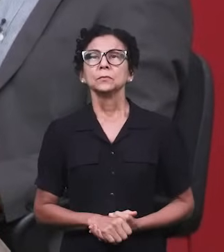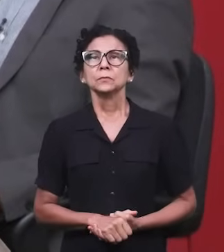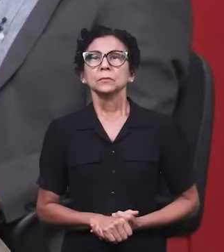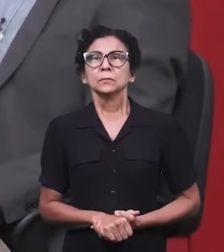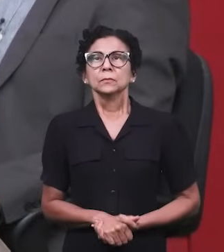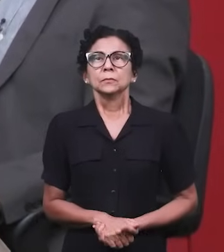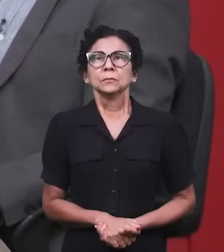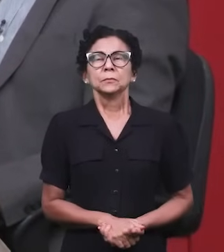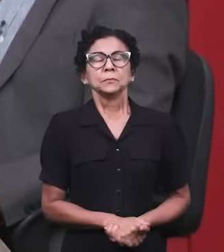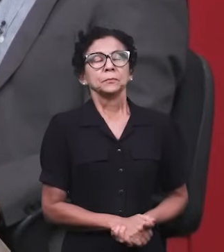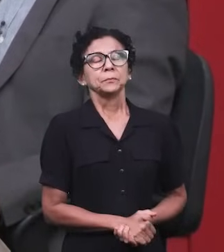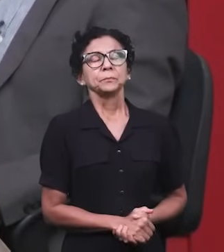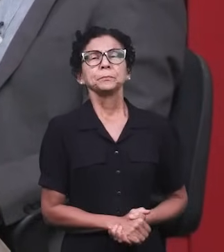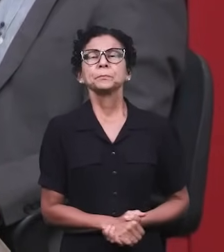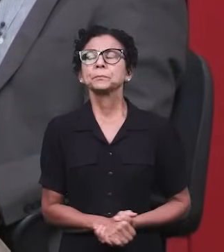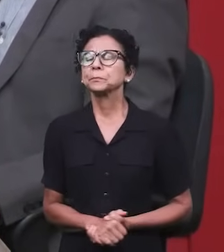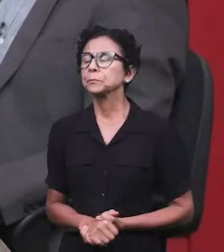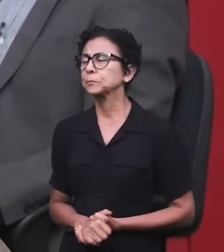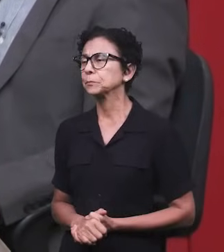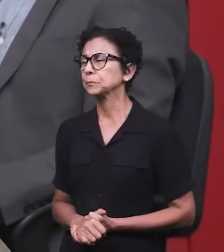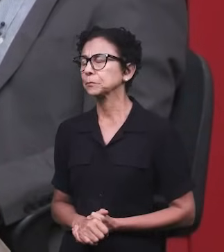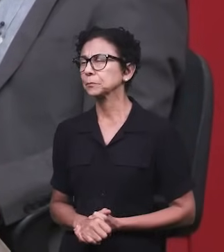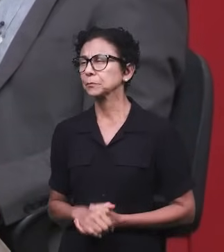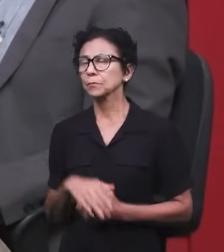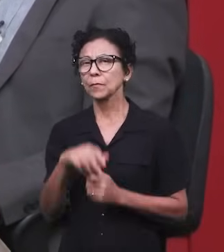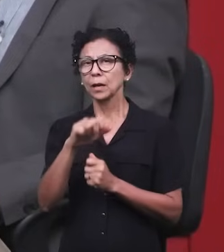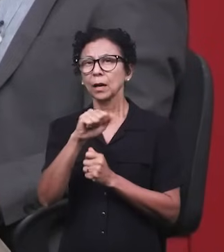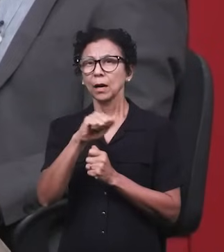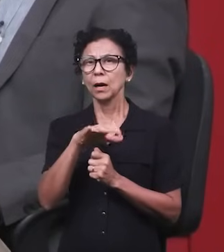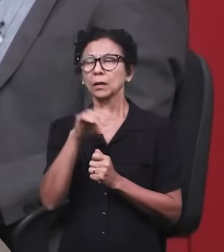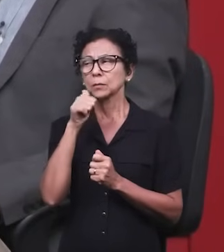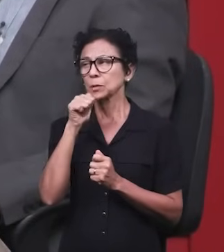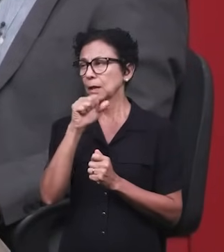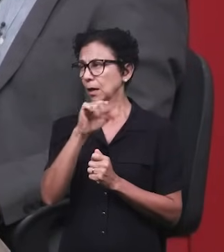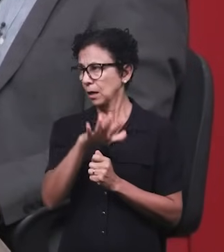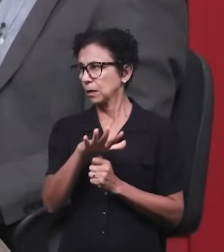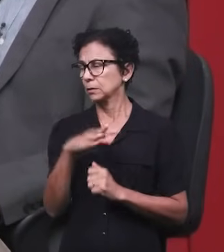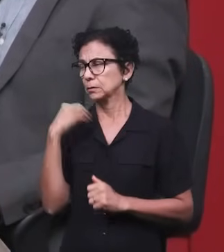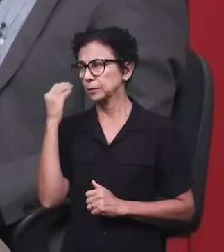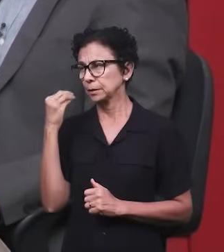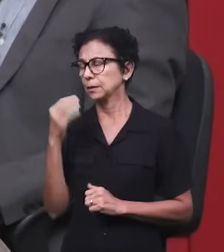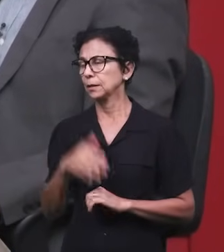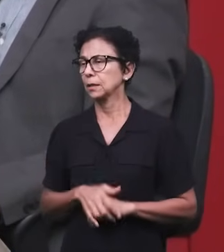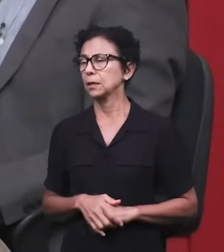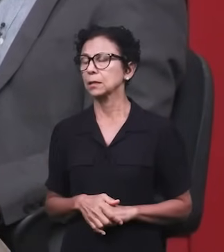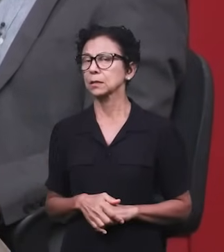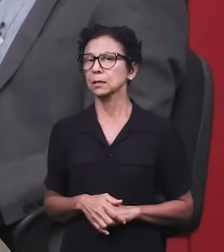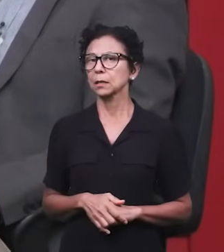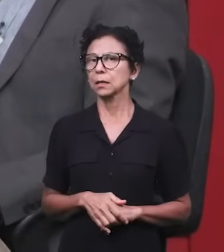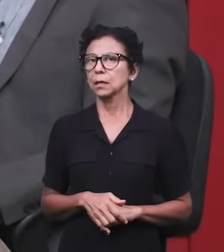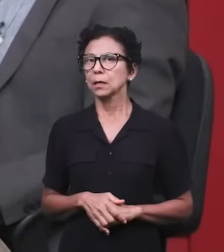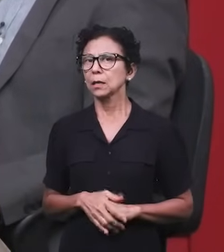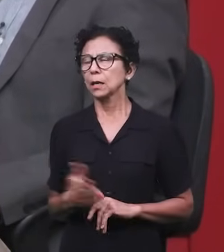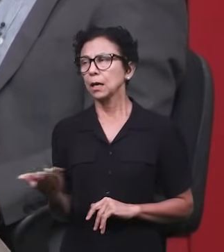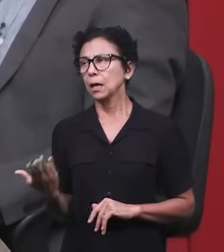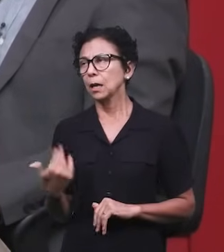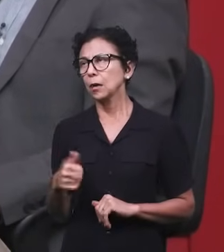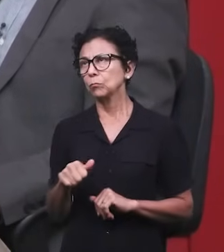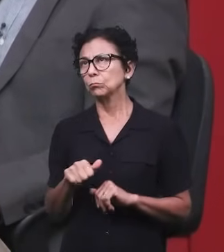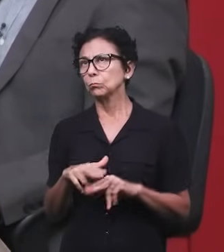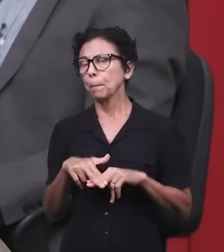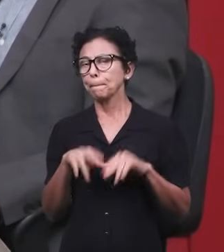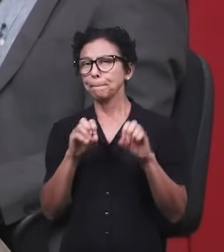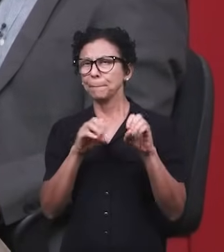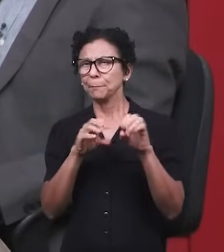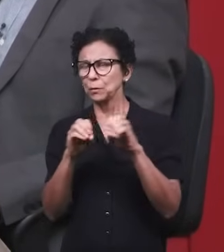fazer uma pergunta. Essa experiência de Ana é um ensino para nós de quando começar a orar pelos nossos filhos, porque